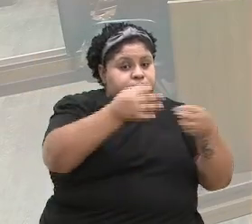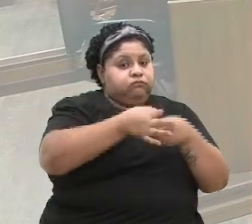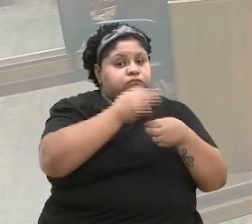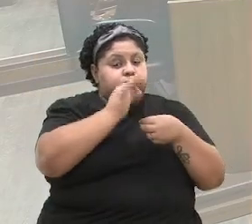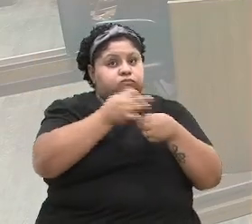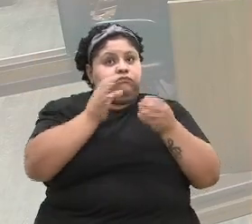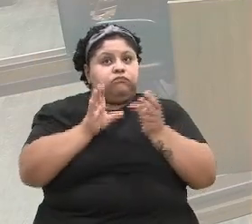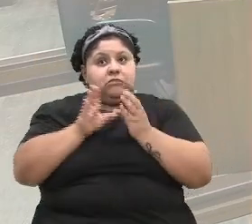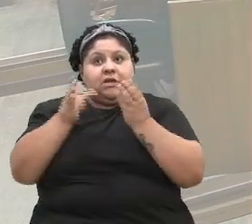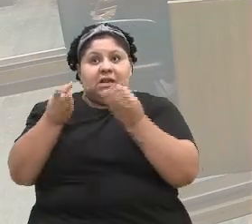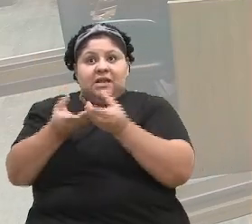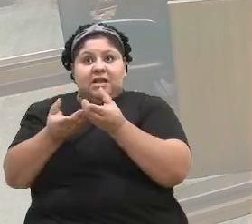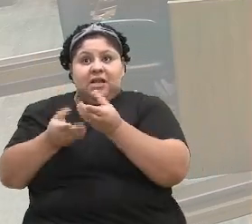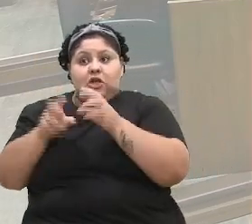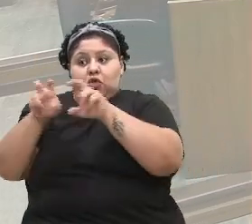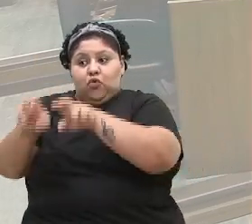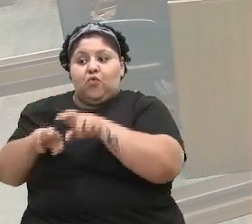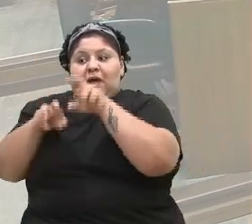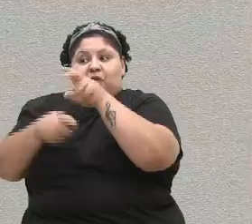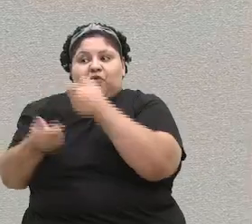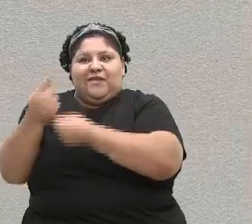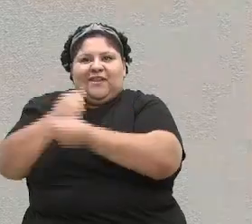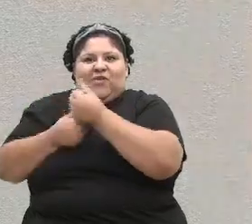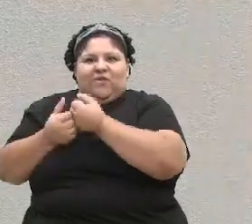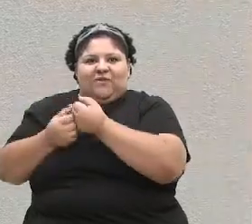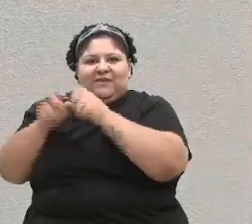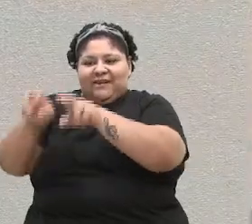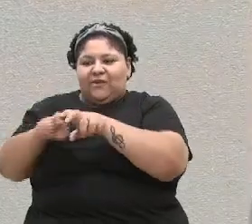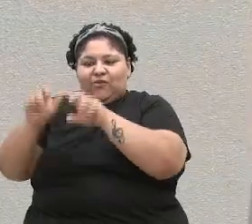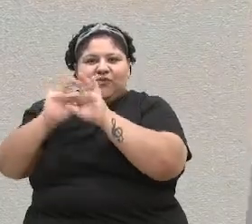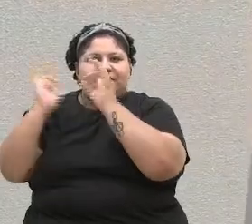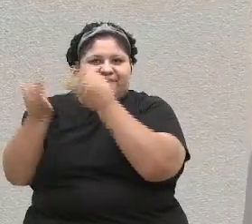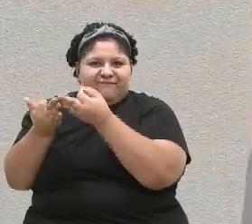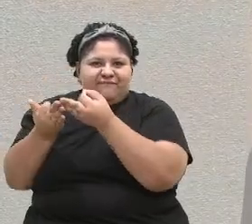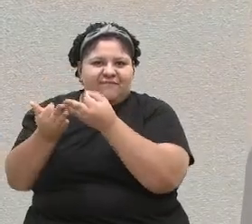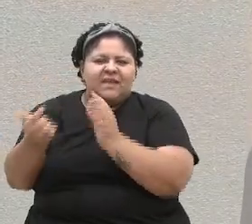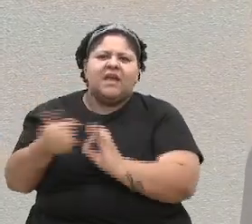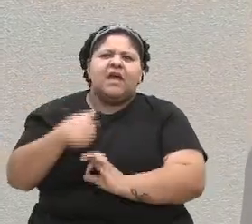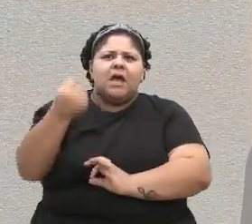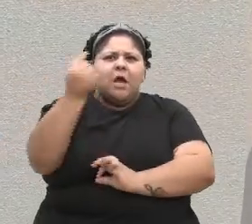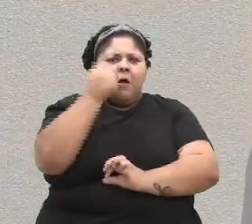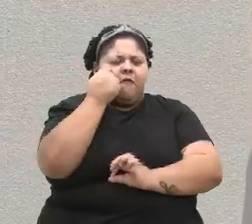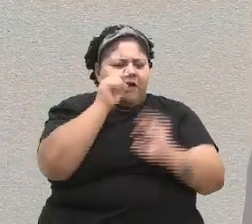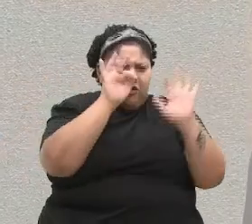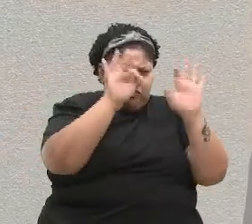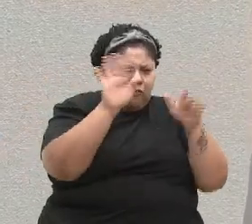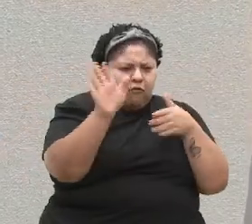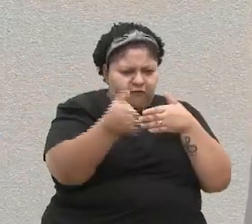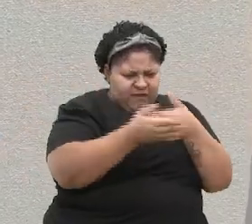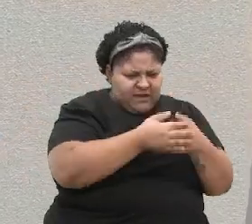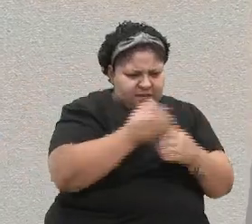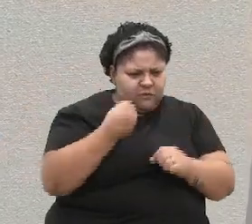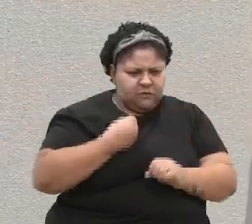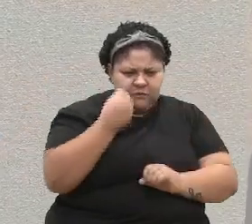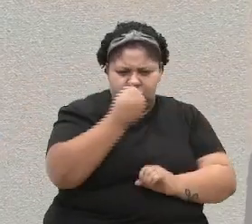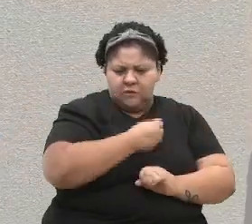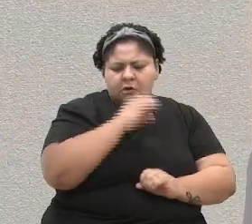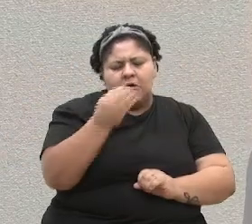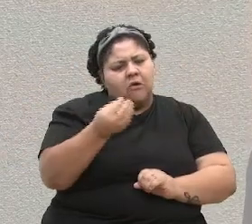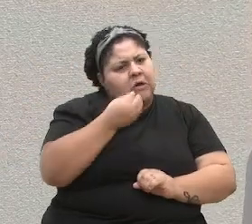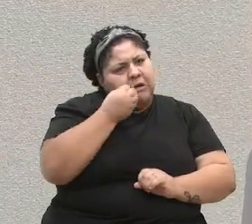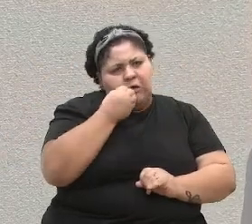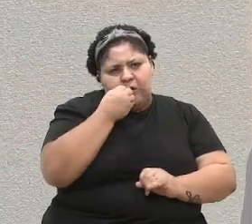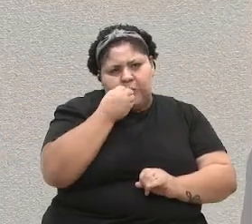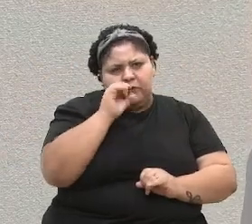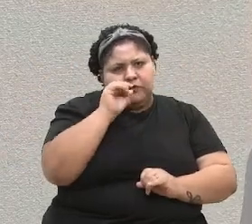do agronegócio, da agricultura familiar. Eu estava vendo o fechamento dos números, né? E, claro, são